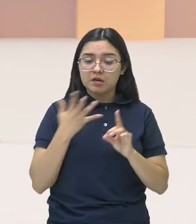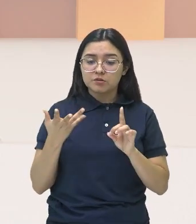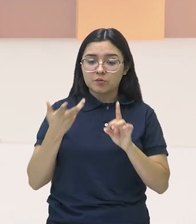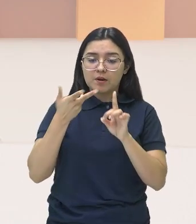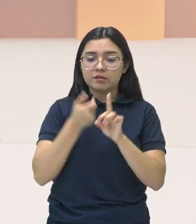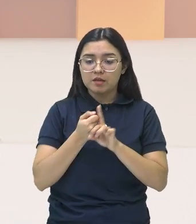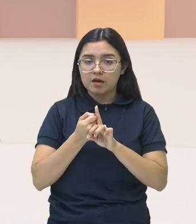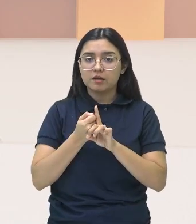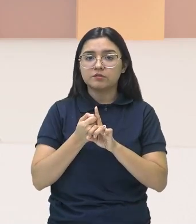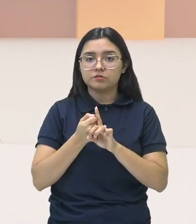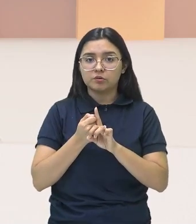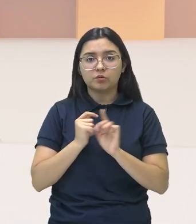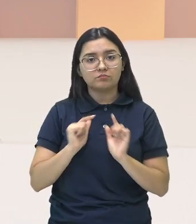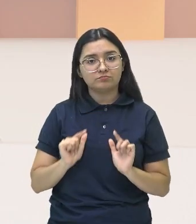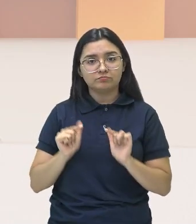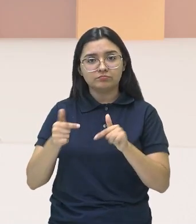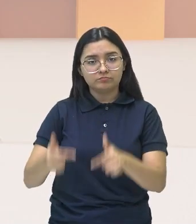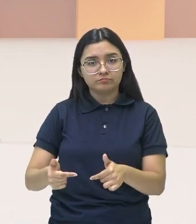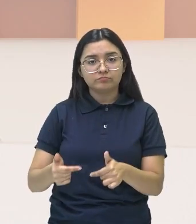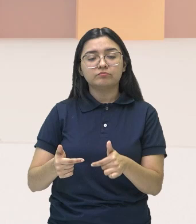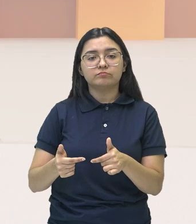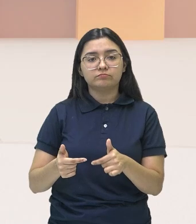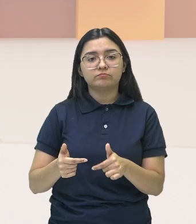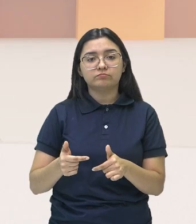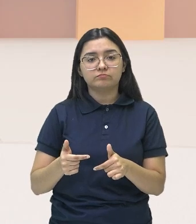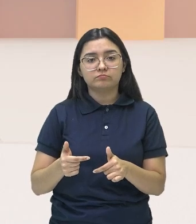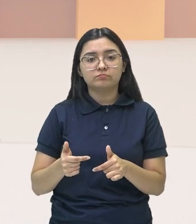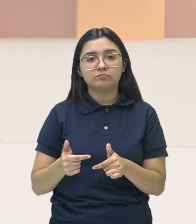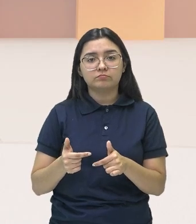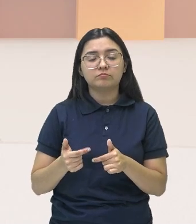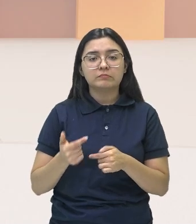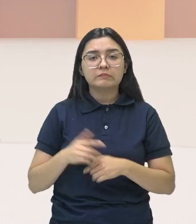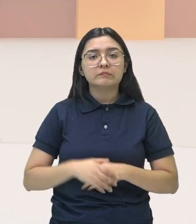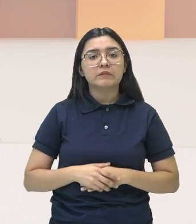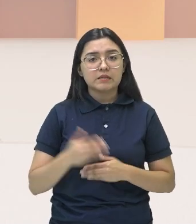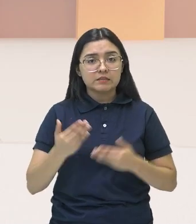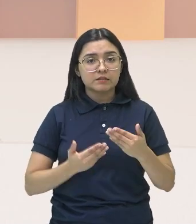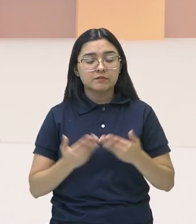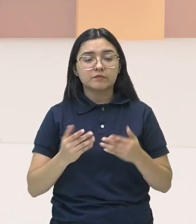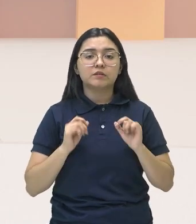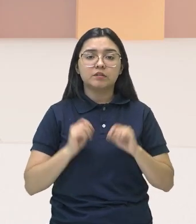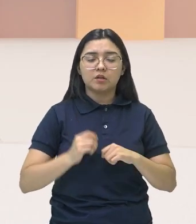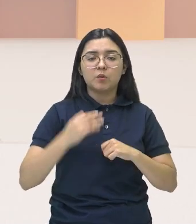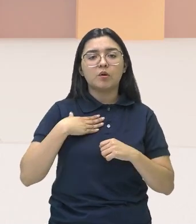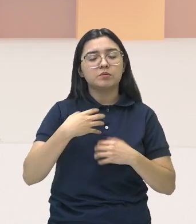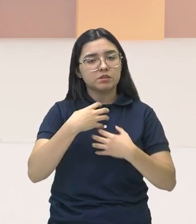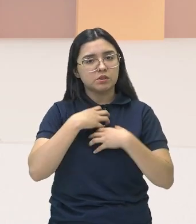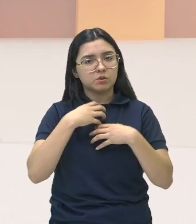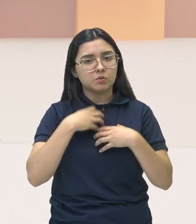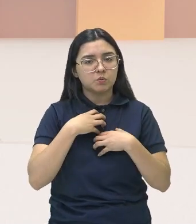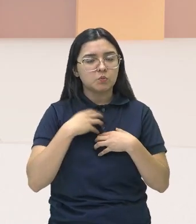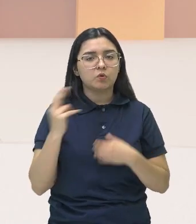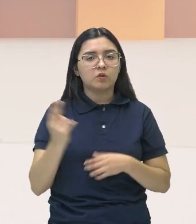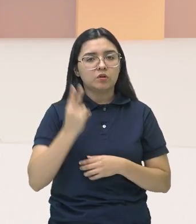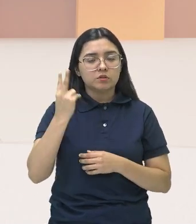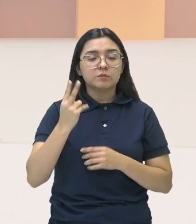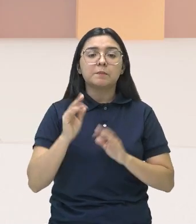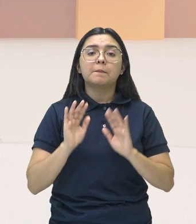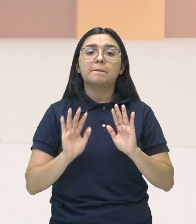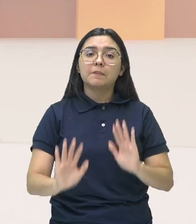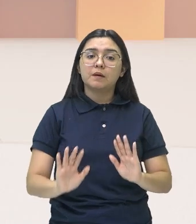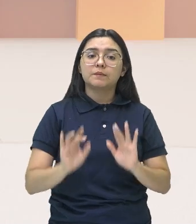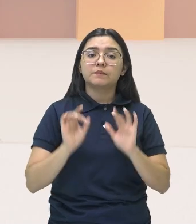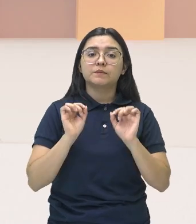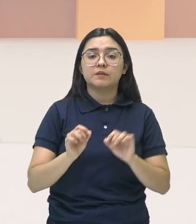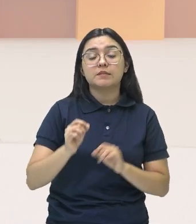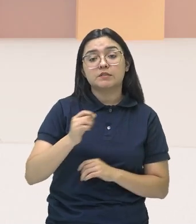potencialidades. Então, ao colocar minhas potencialidades a serviço, eu me realizo com isso. Mas